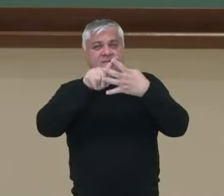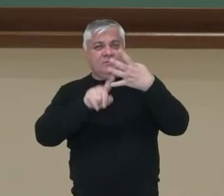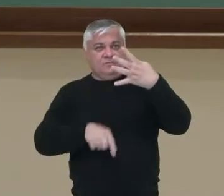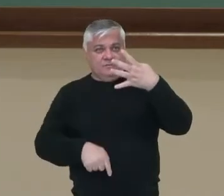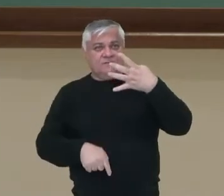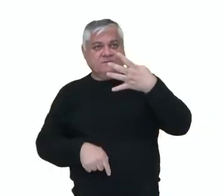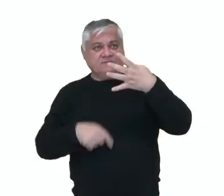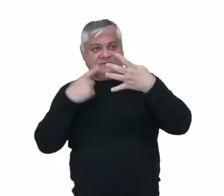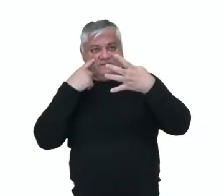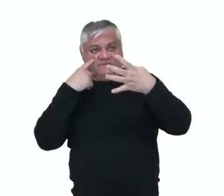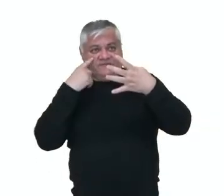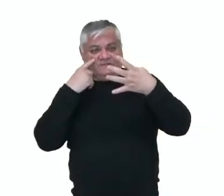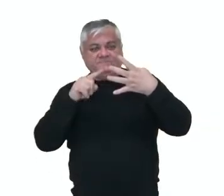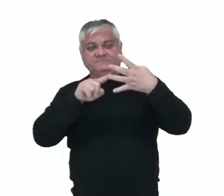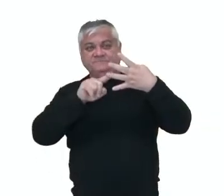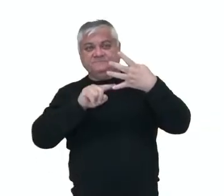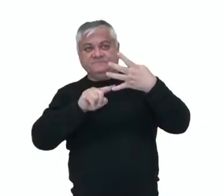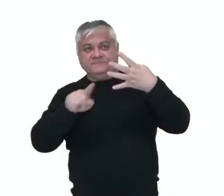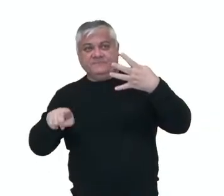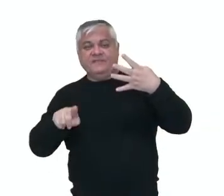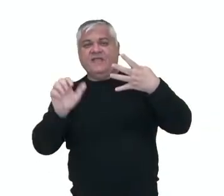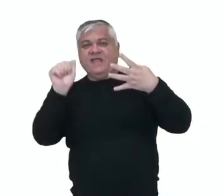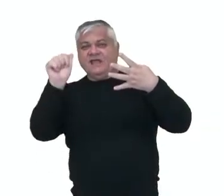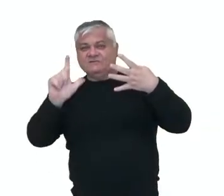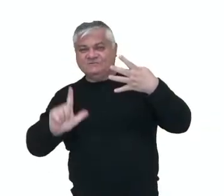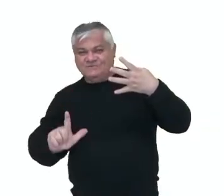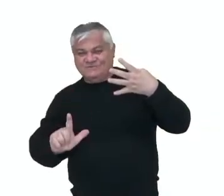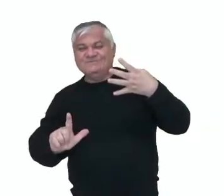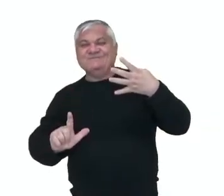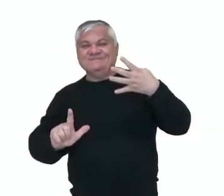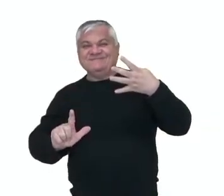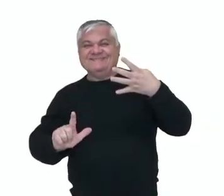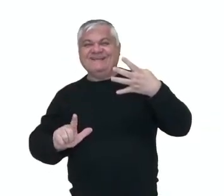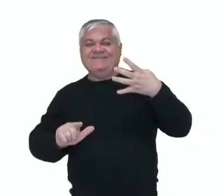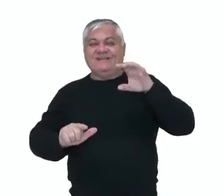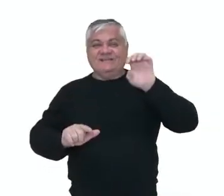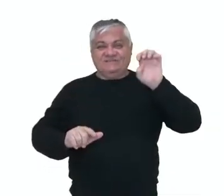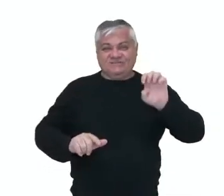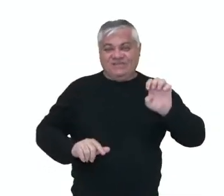imagem você consegue ver. Nós temos aqui o átrio direito, o átrio esquerdo,